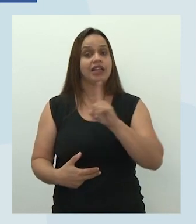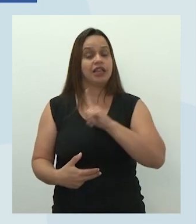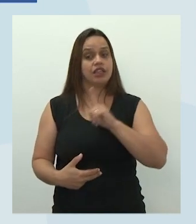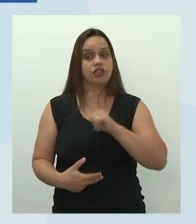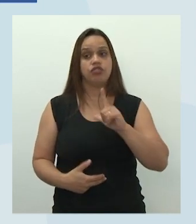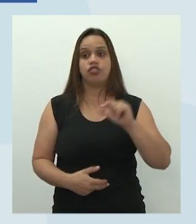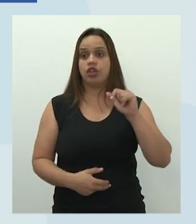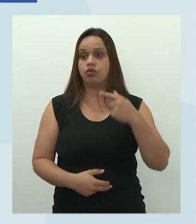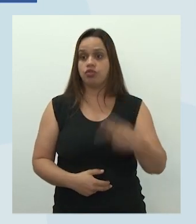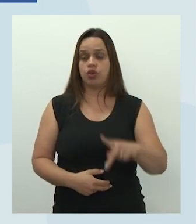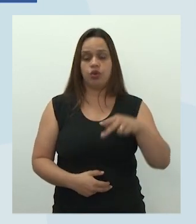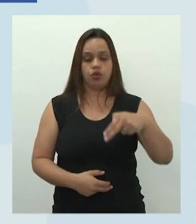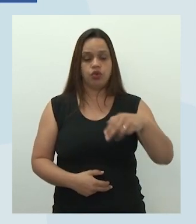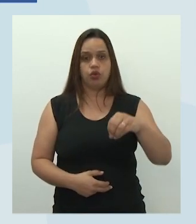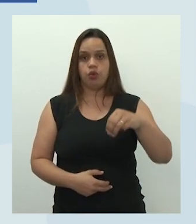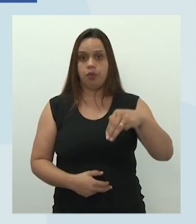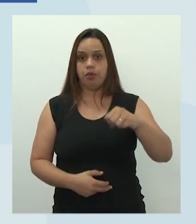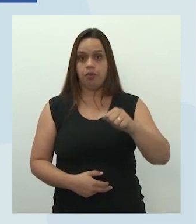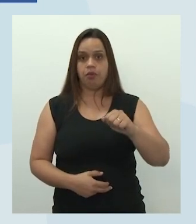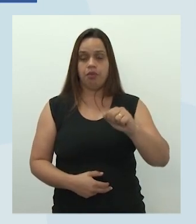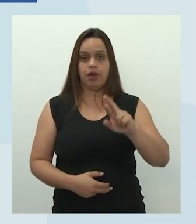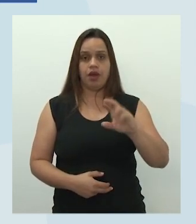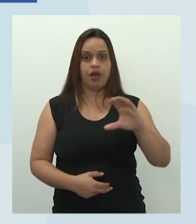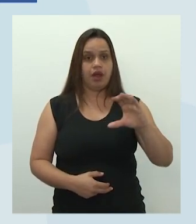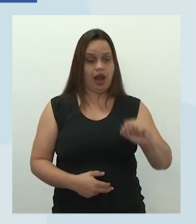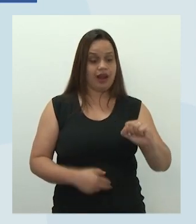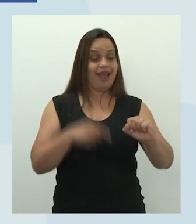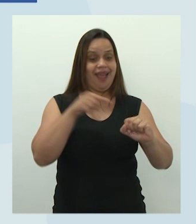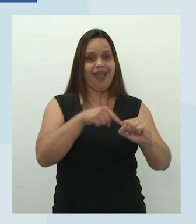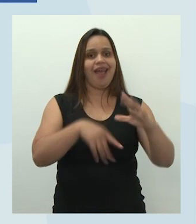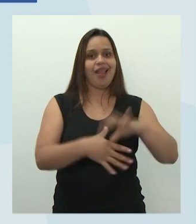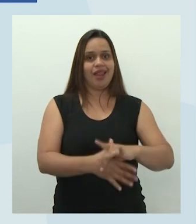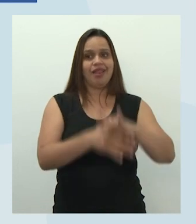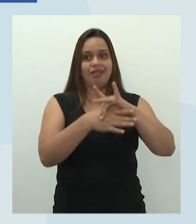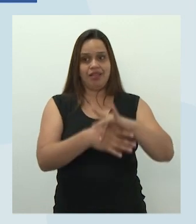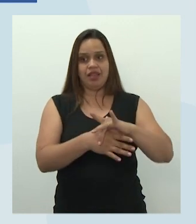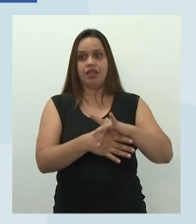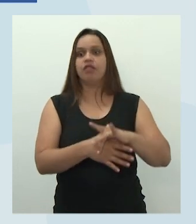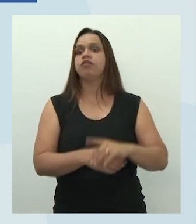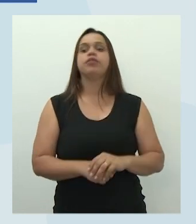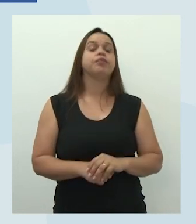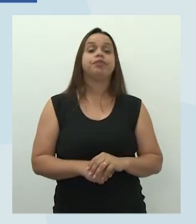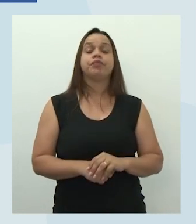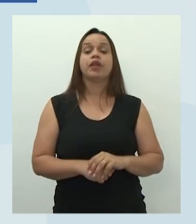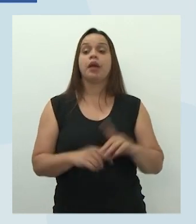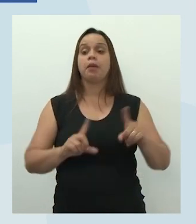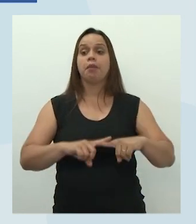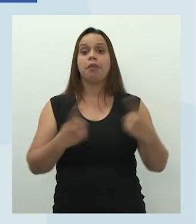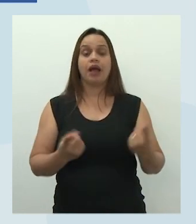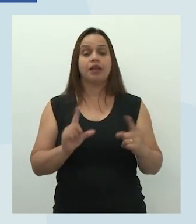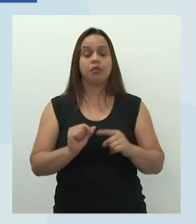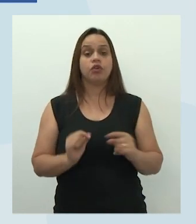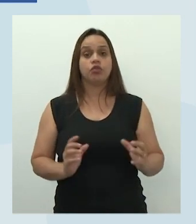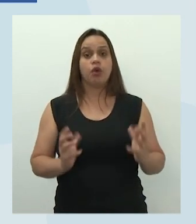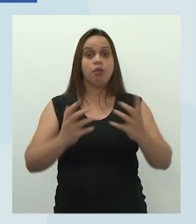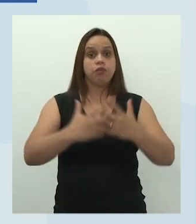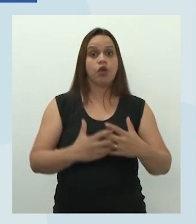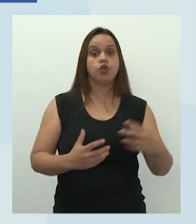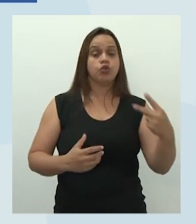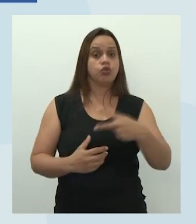seu líder, mas com a fusão dos nomos, acabou que somente 2